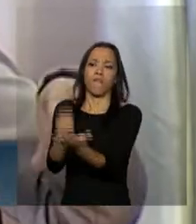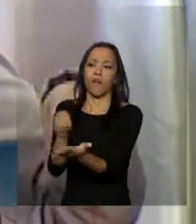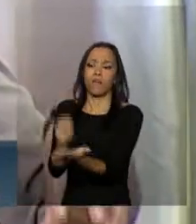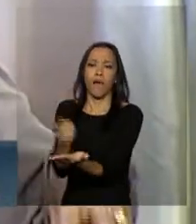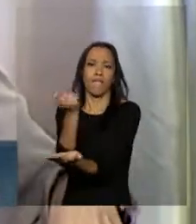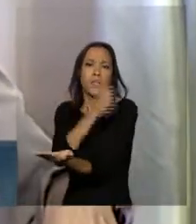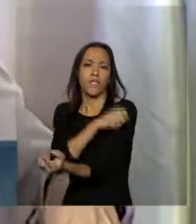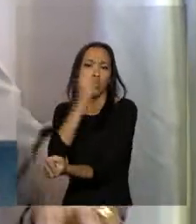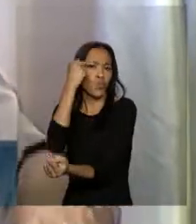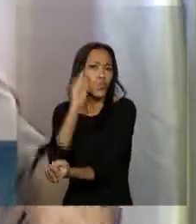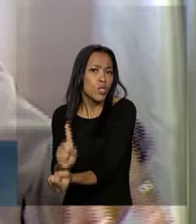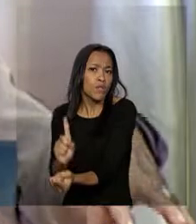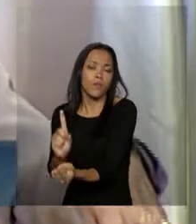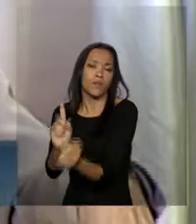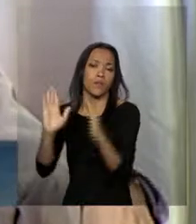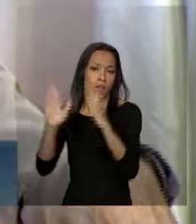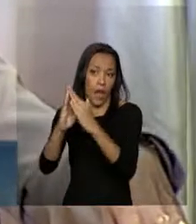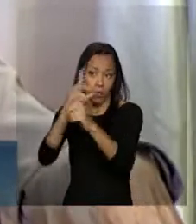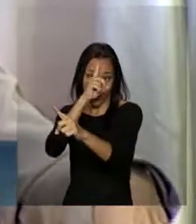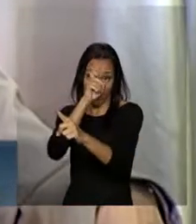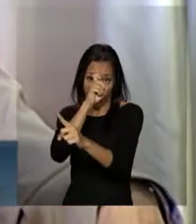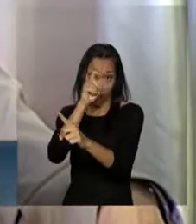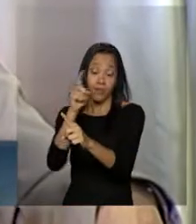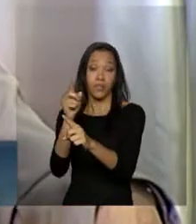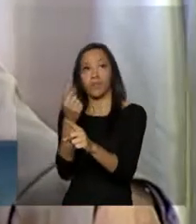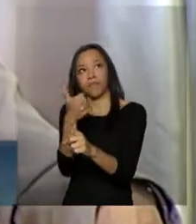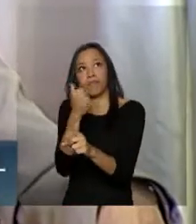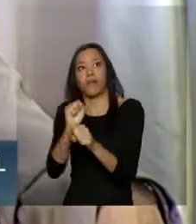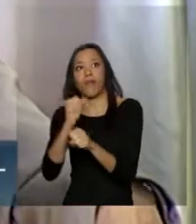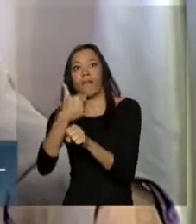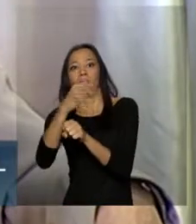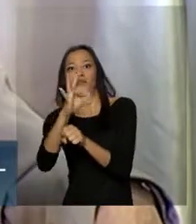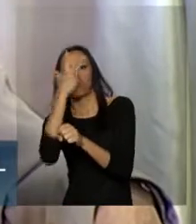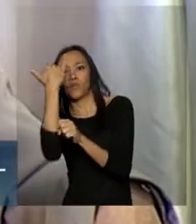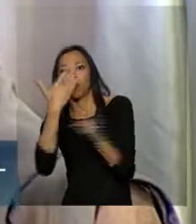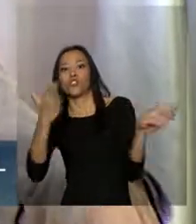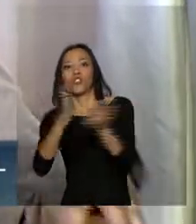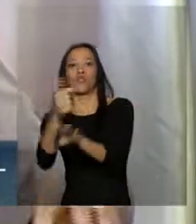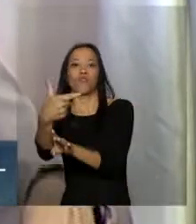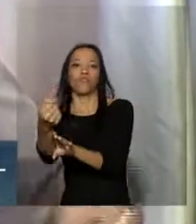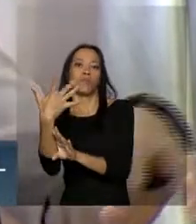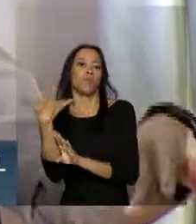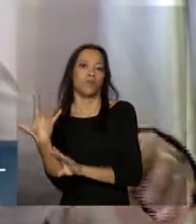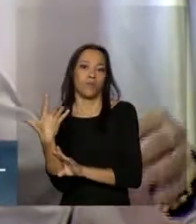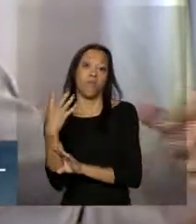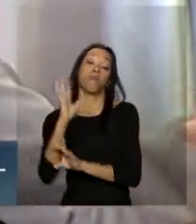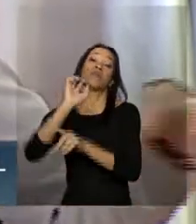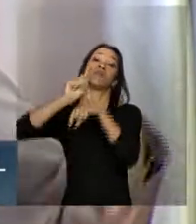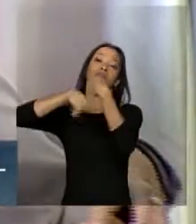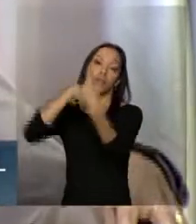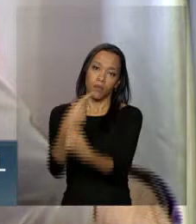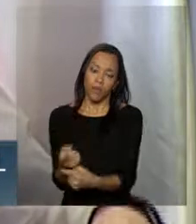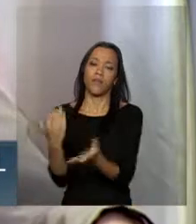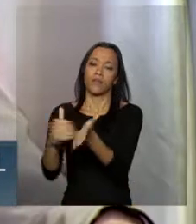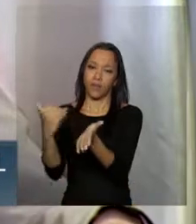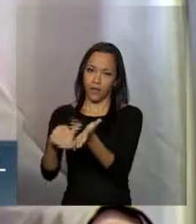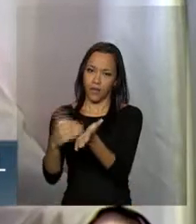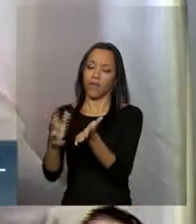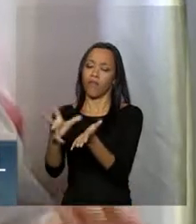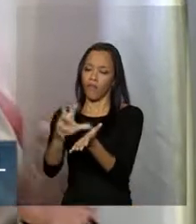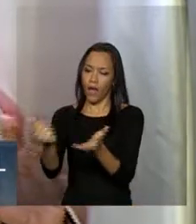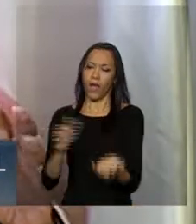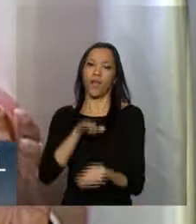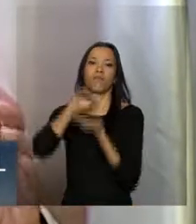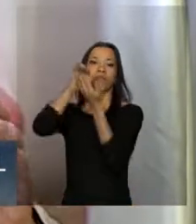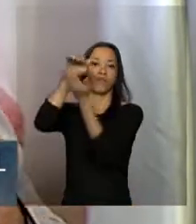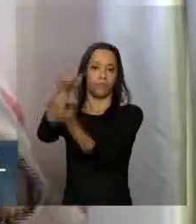vacina num dia, porque naquela unidade se esperava receber 10 pessoas, chegaram 20. Mas, no outro dia, a secretaria vai receber a vacina.